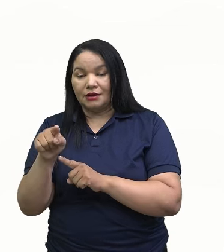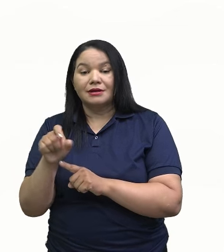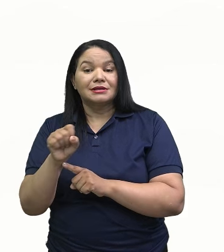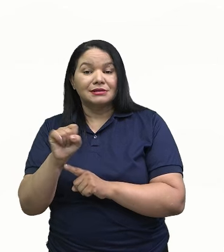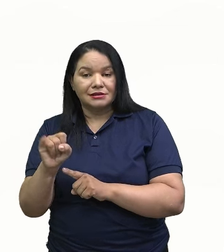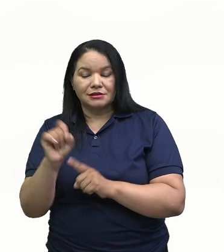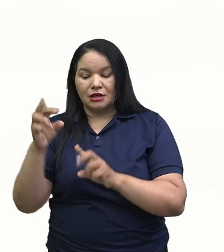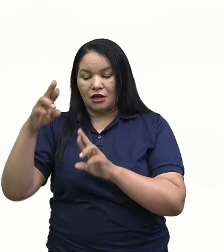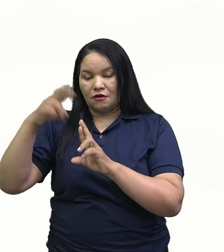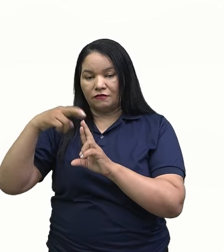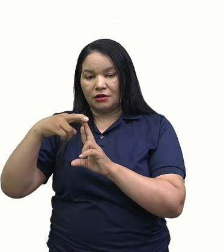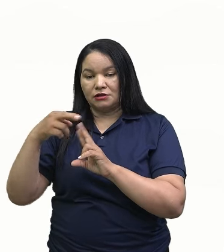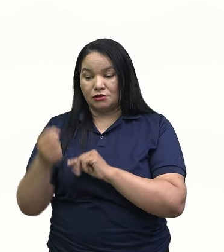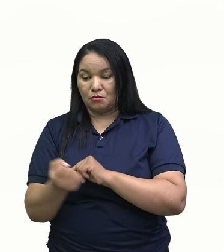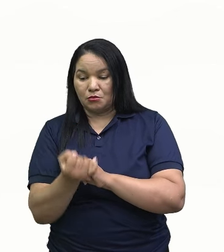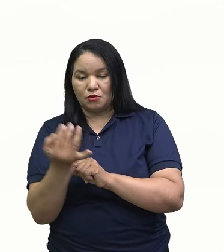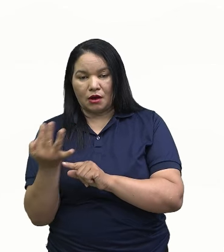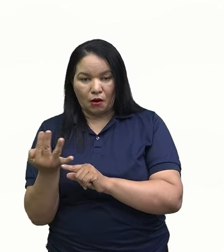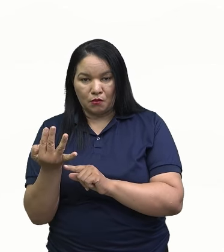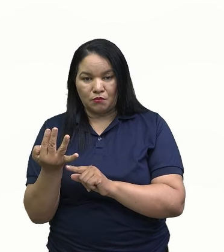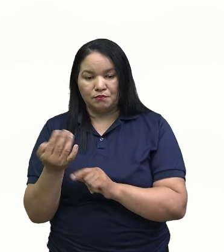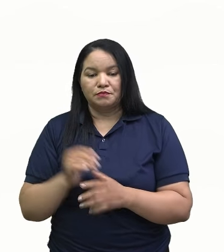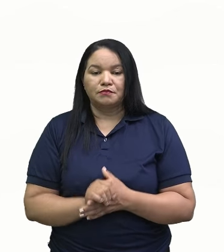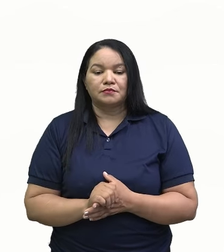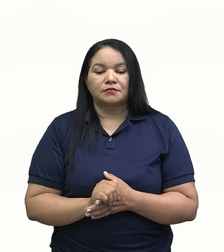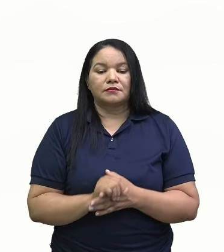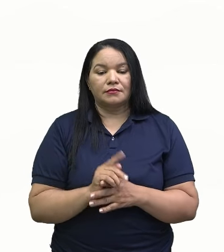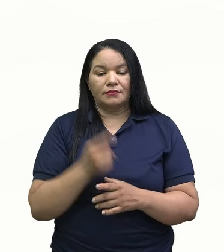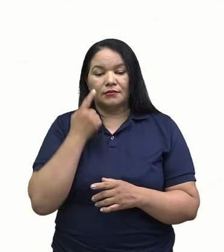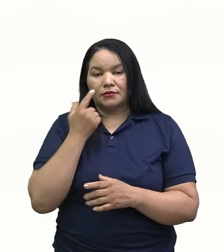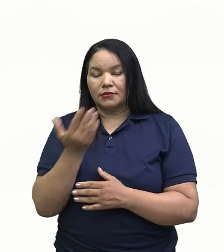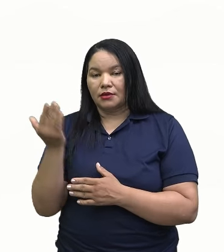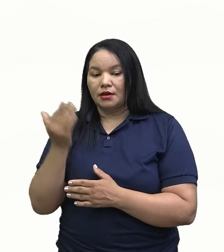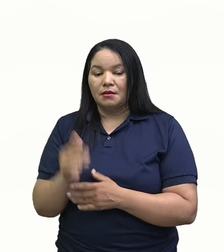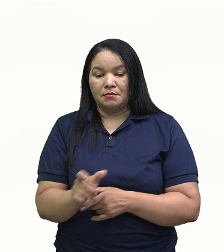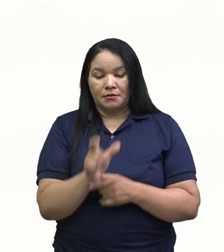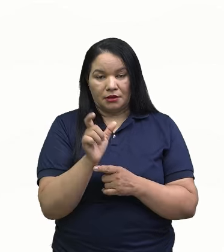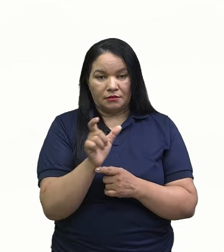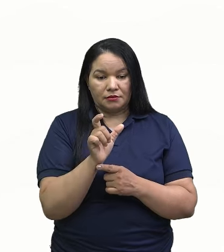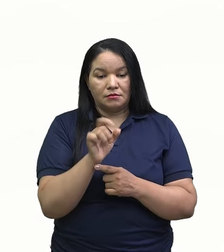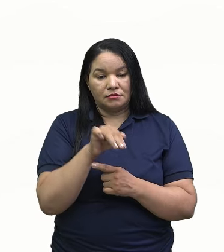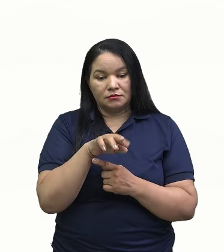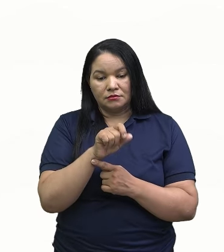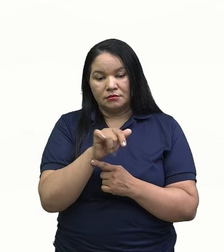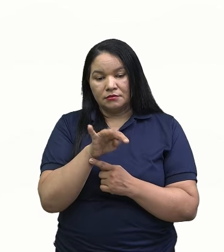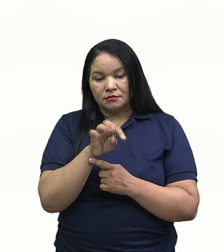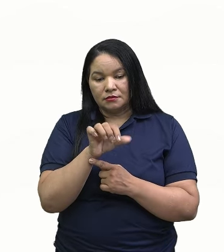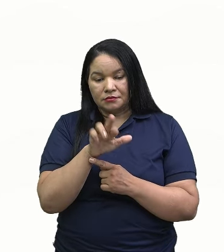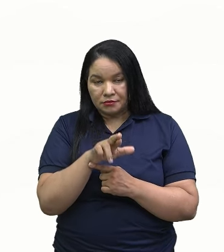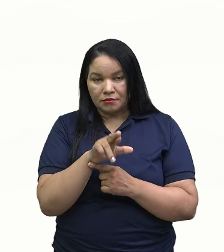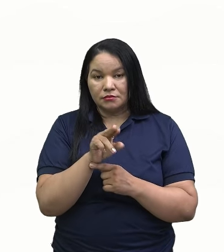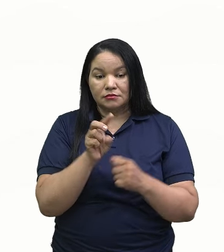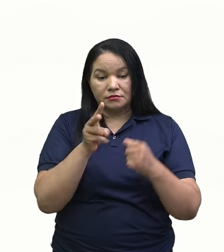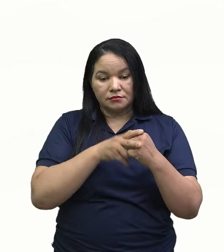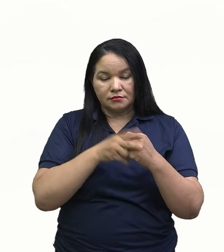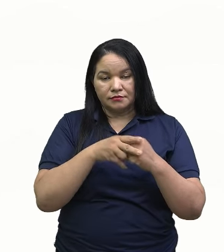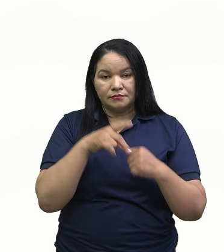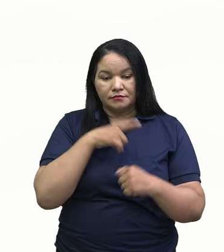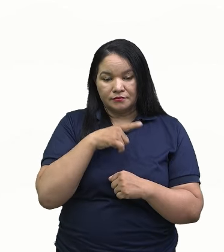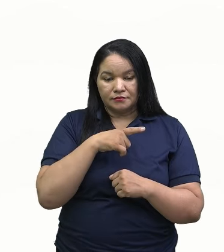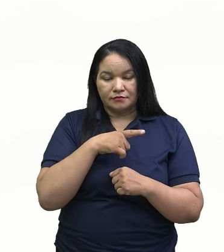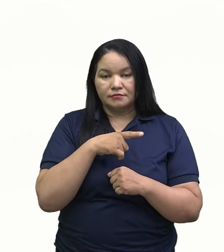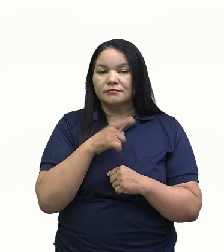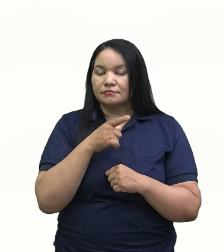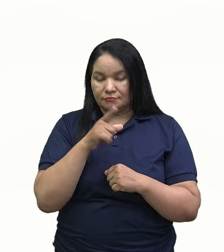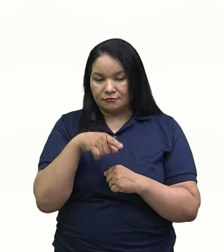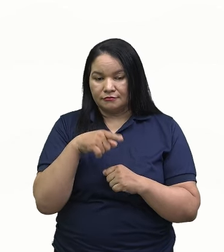fizerem referência ao plural. No caso, manter é derivado do verbo ter, beleza? Então, essa é